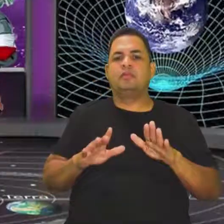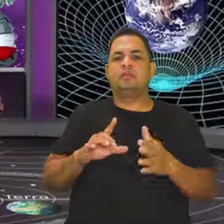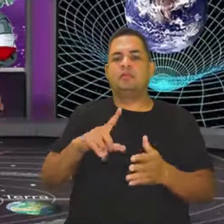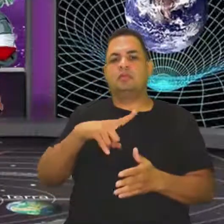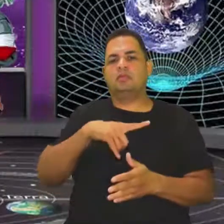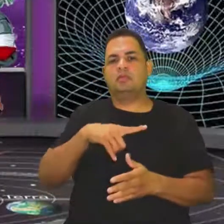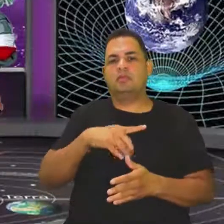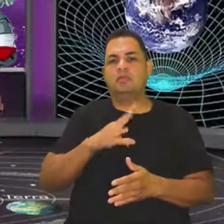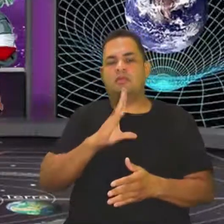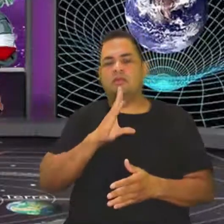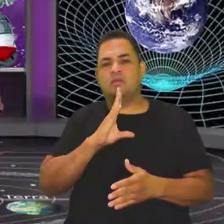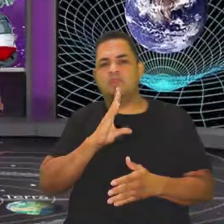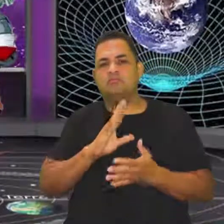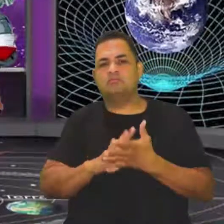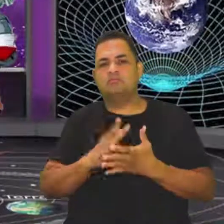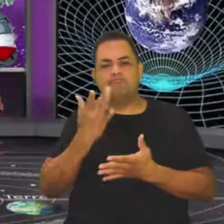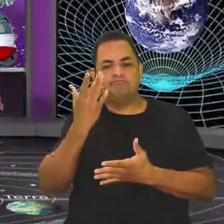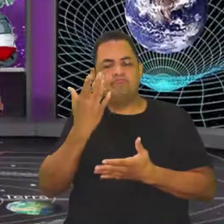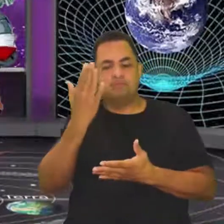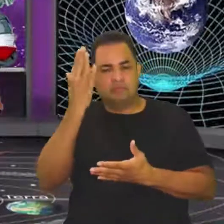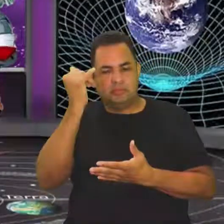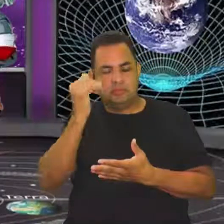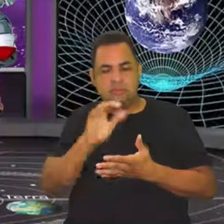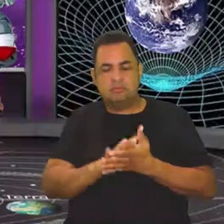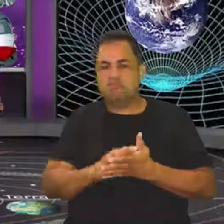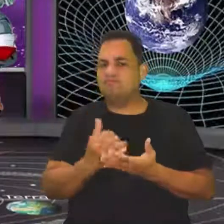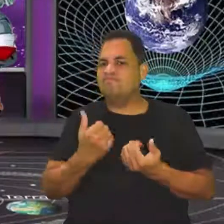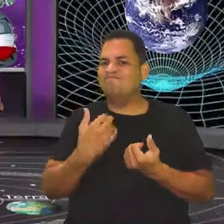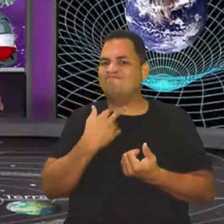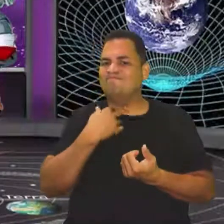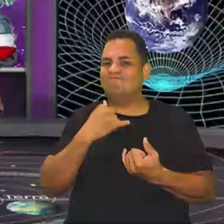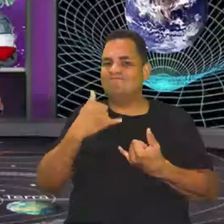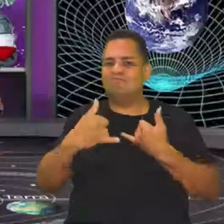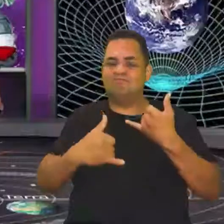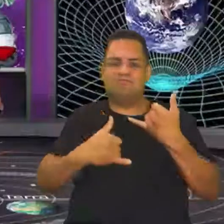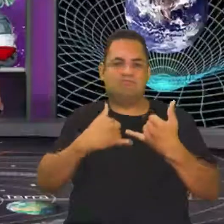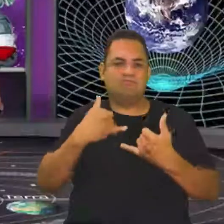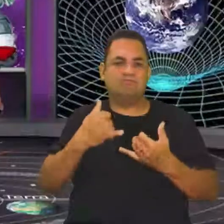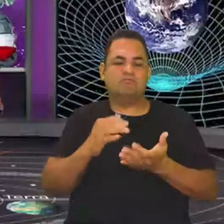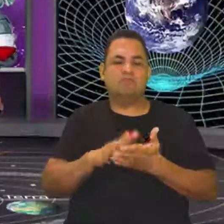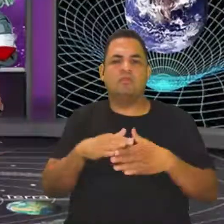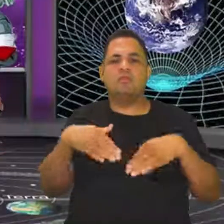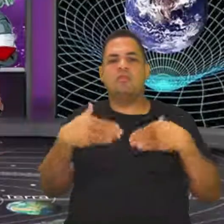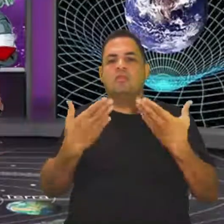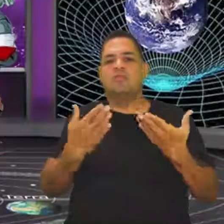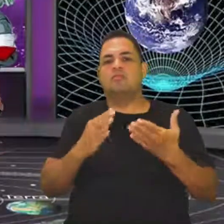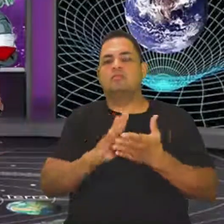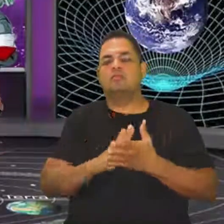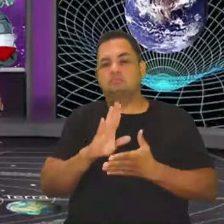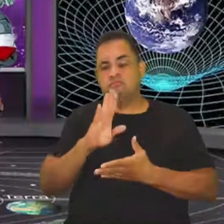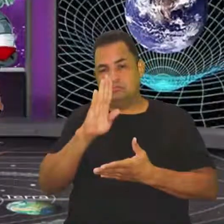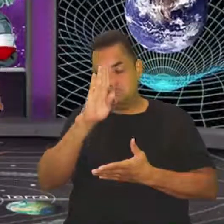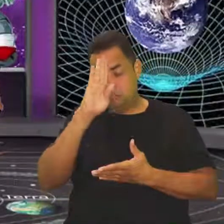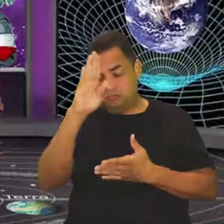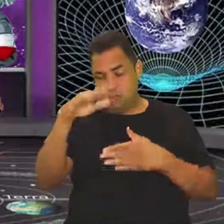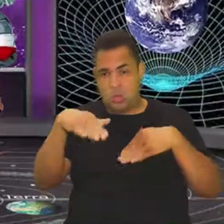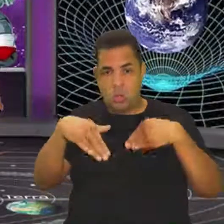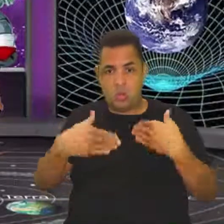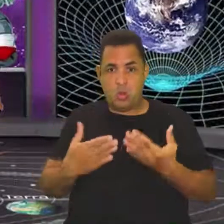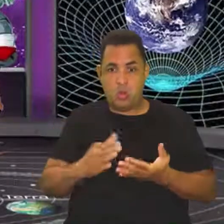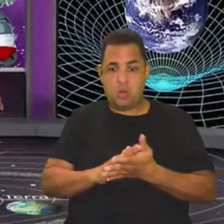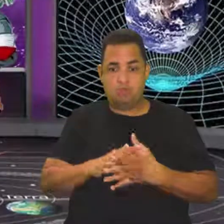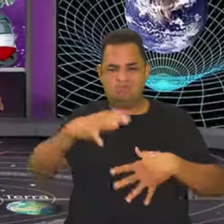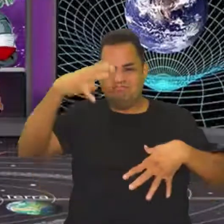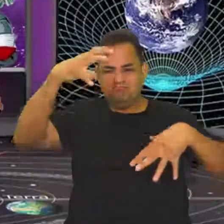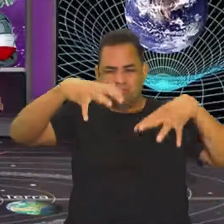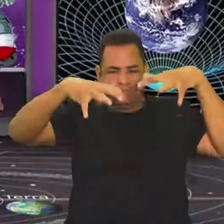conhecimento e saber que não deve se brincar em momento algum, principalmente quando houver questão aí de